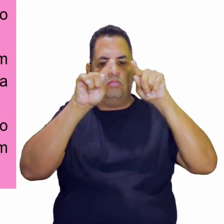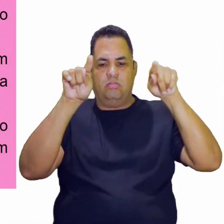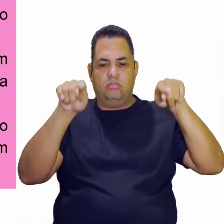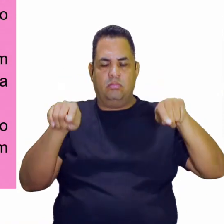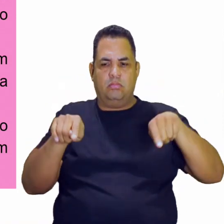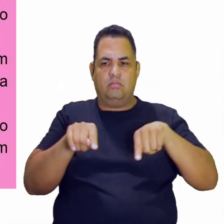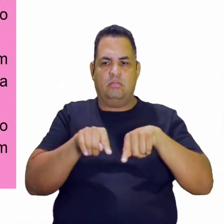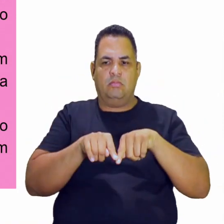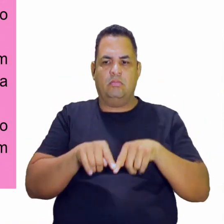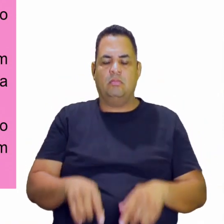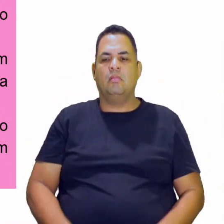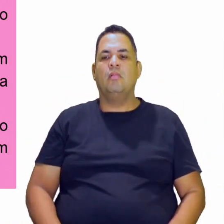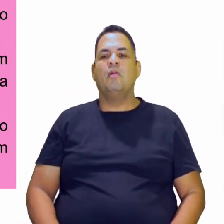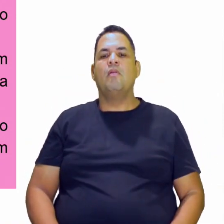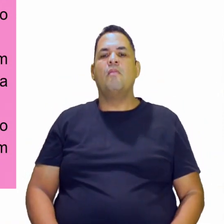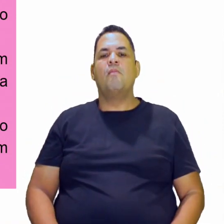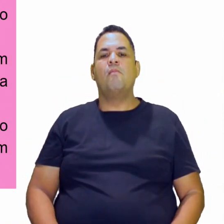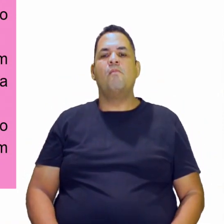lá sobre